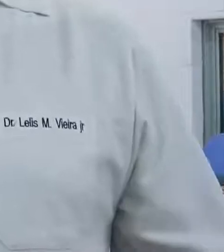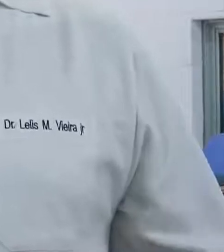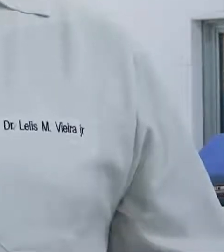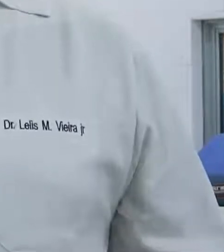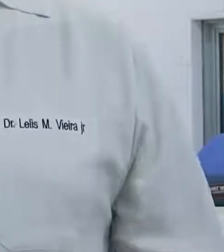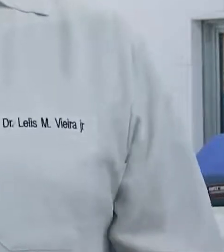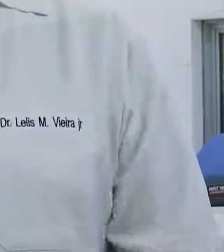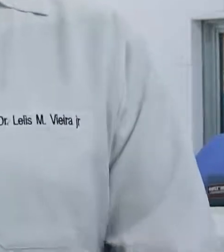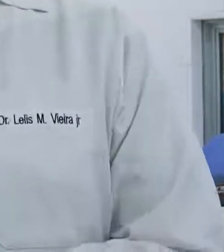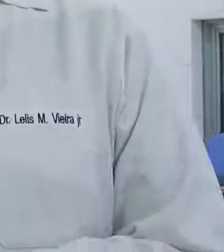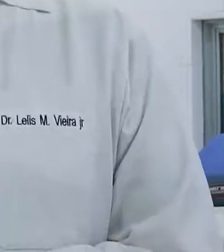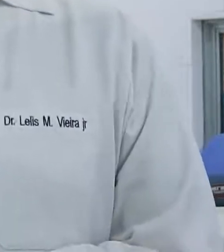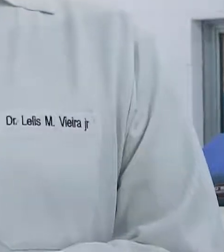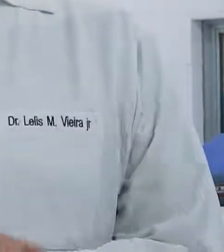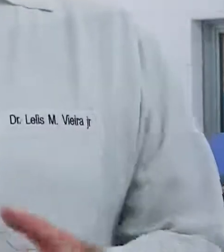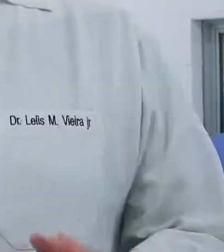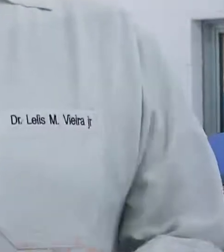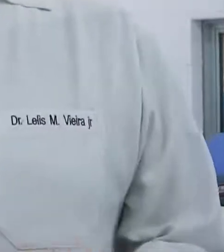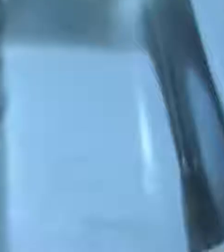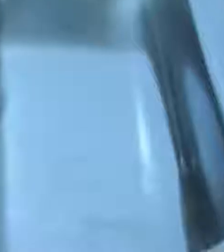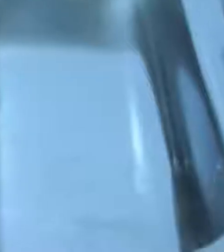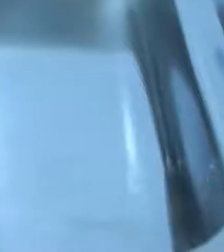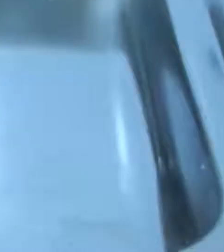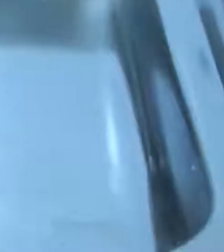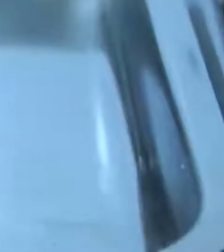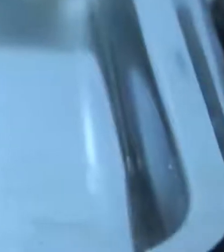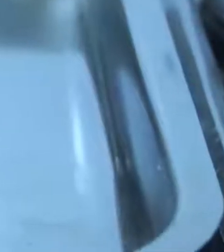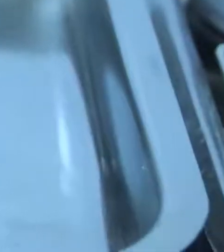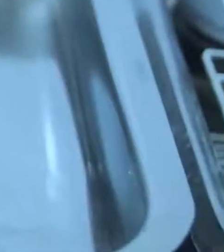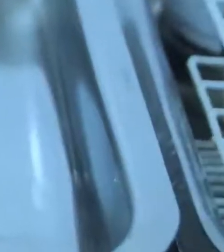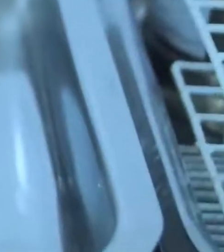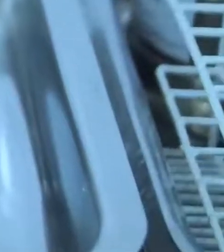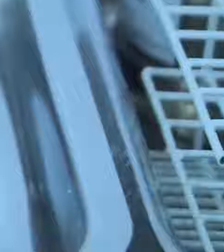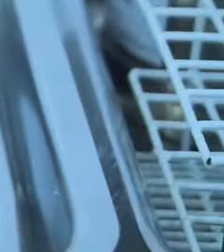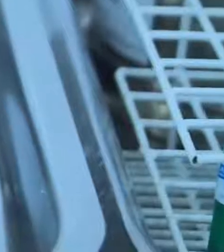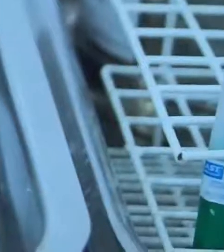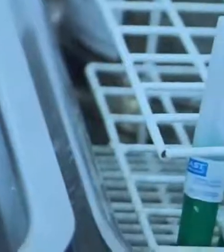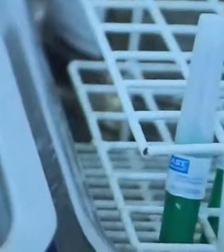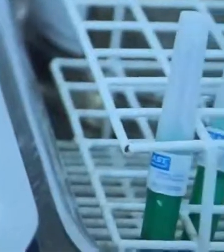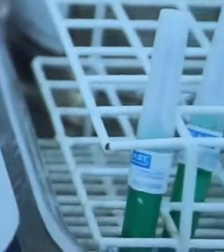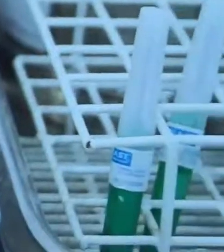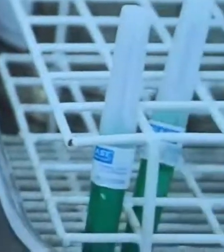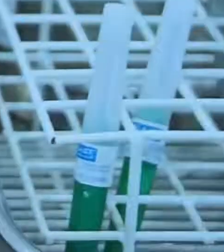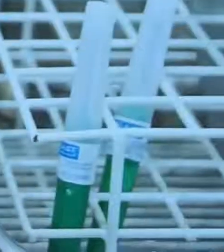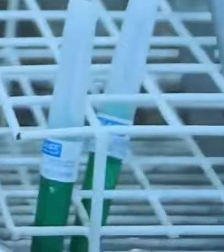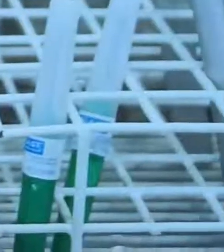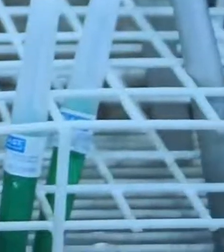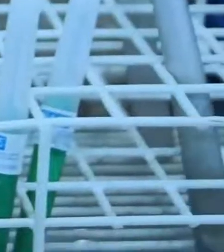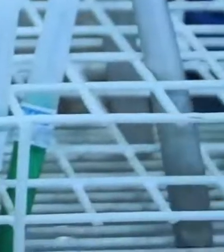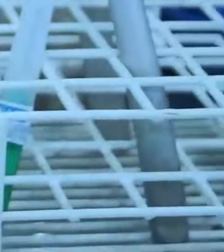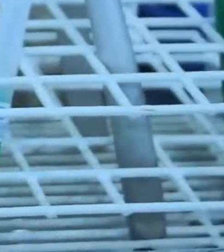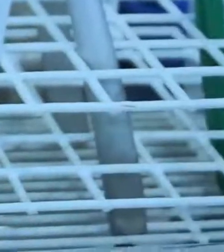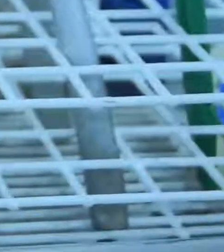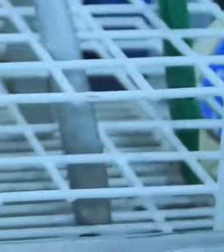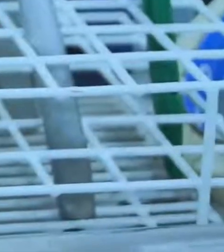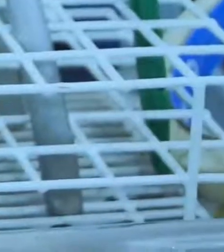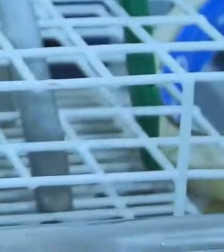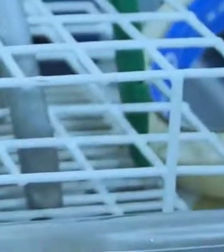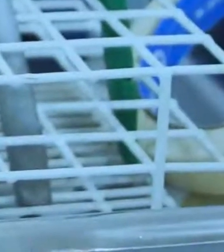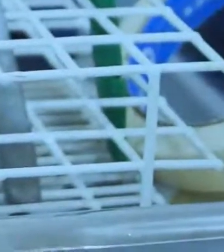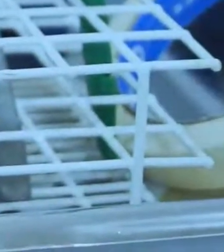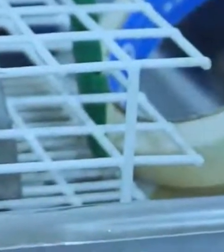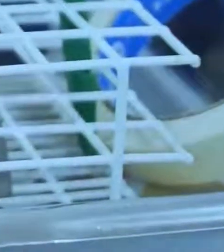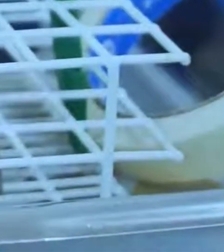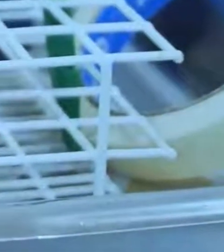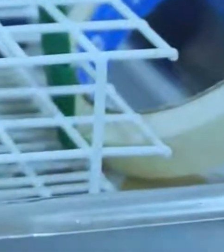30 e tantos tipos de sangue. Não se usam todas essas classificações, a gente usa a ABO, RH. Se